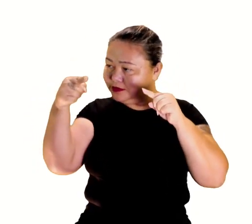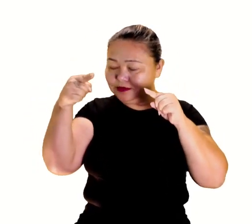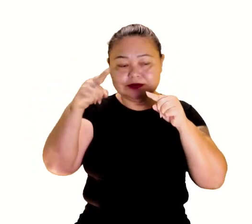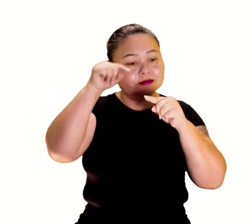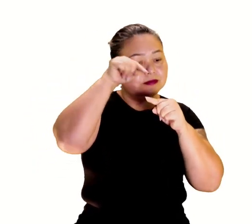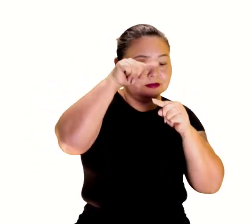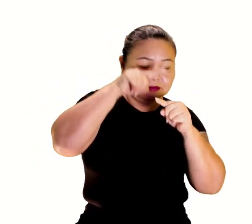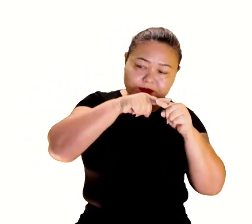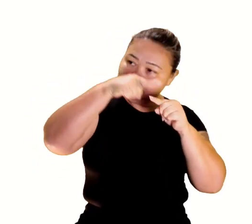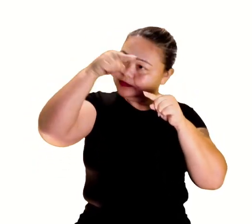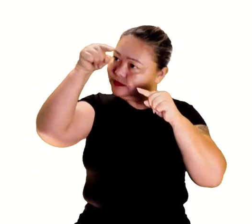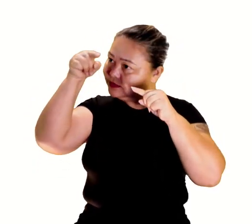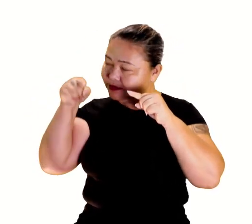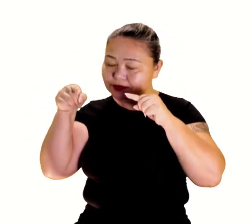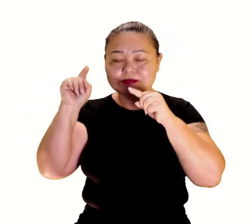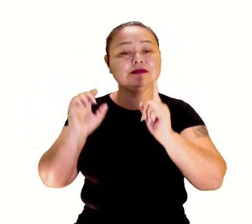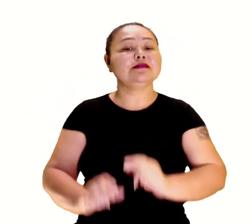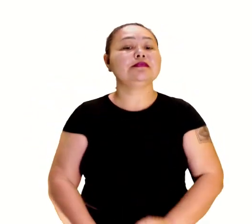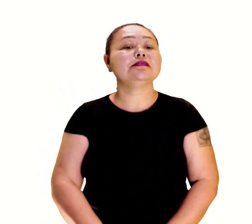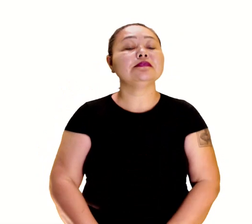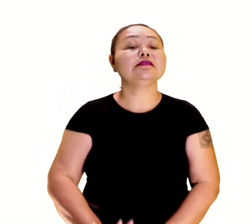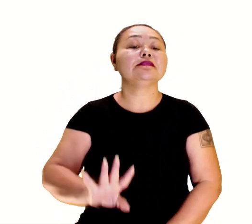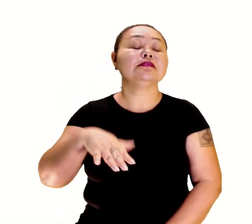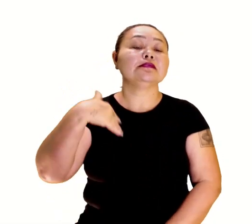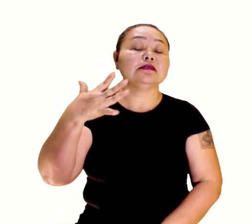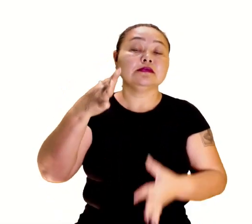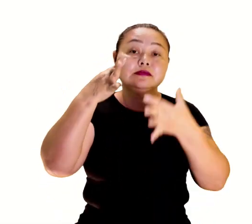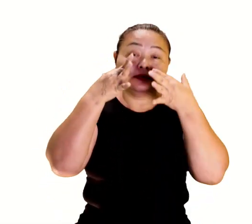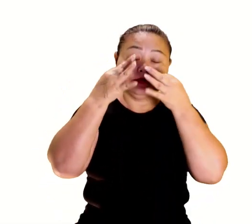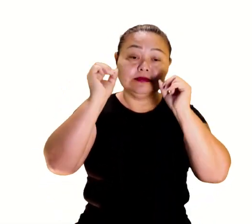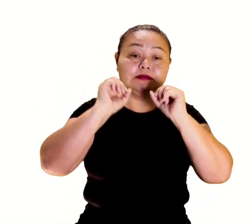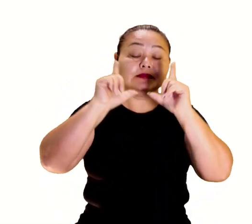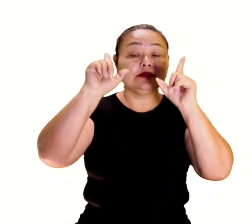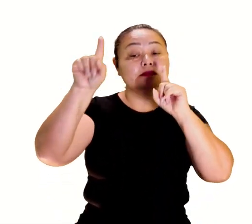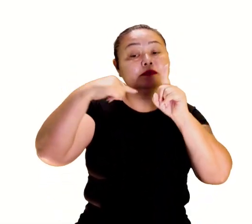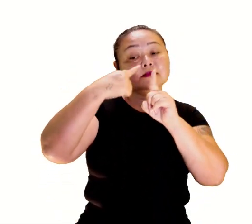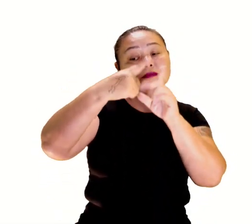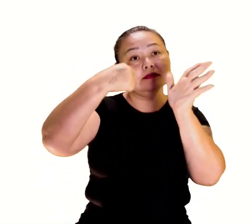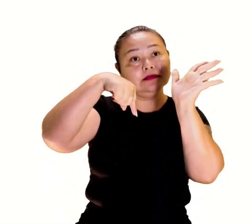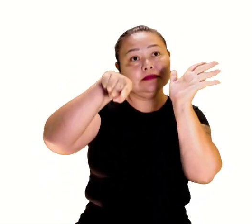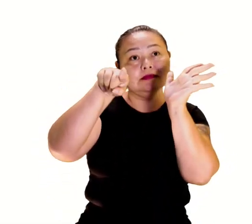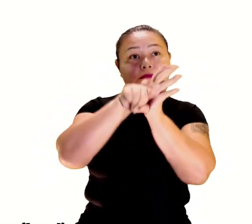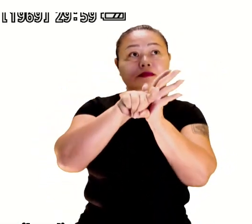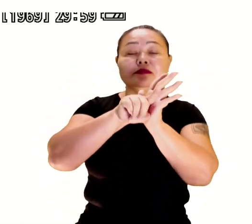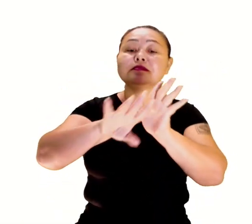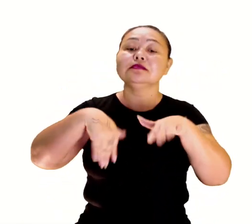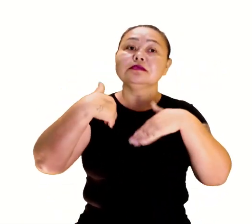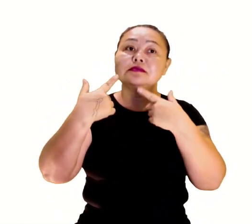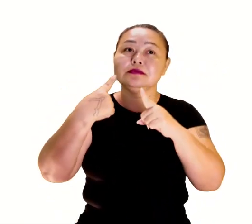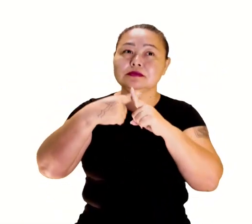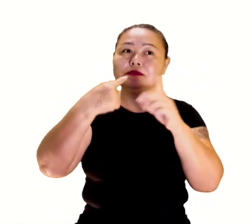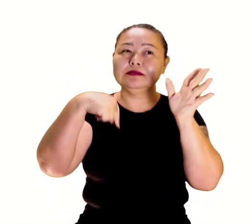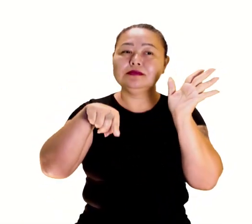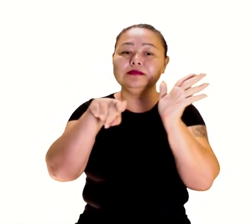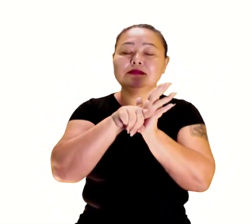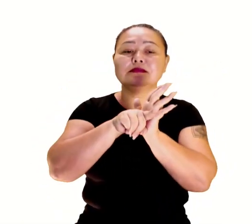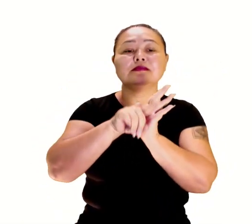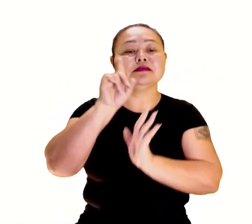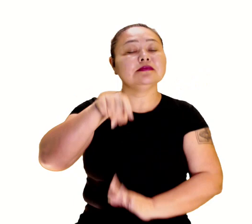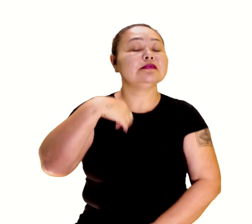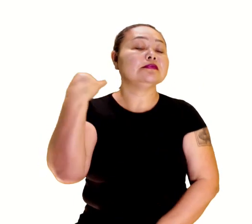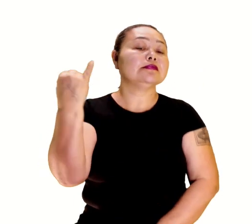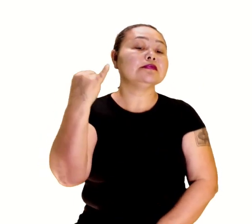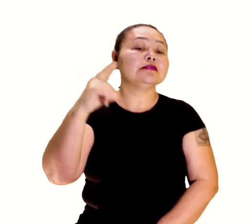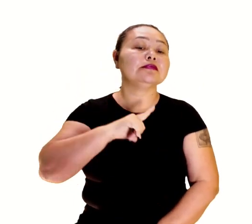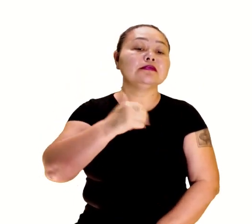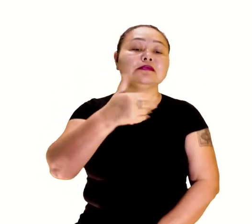e multiplica com esse. Atento aos jogos de sinais, né? Então, os jogos de sinais são muito importantes. 10